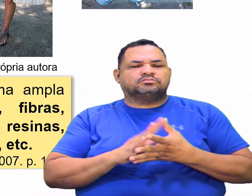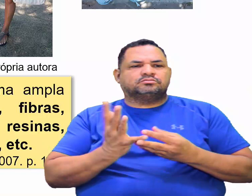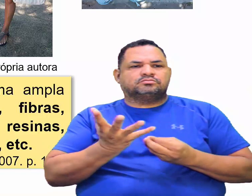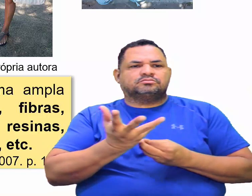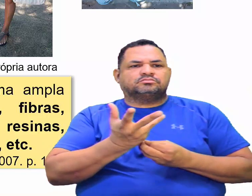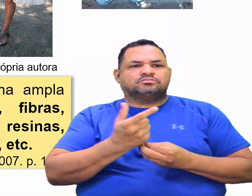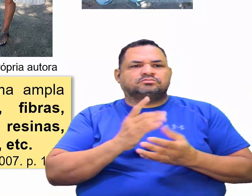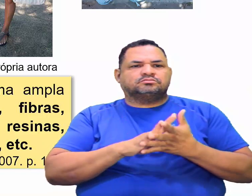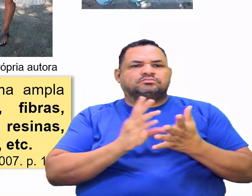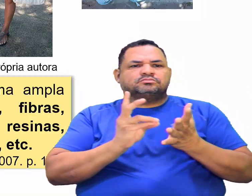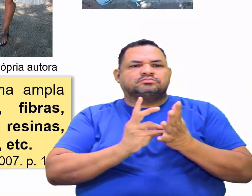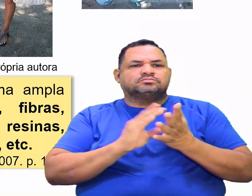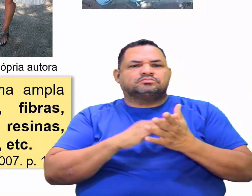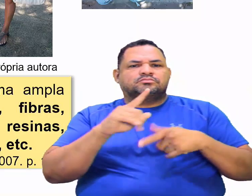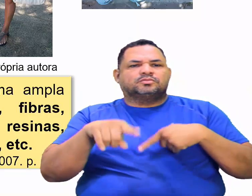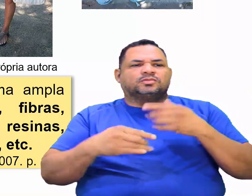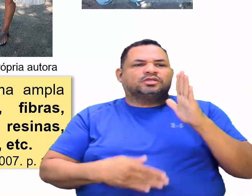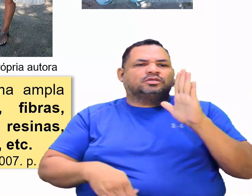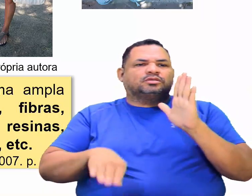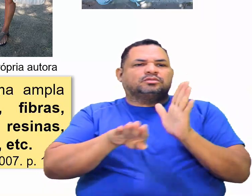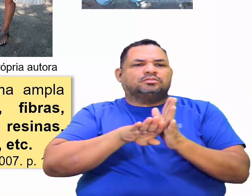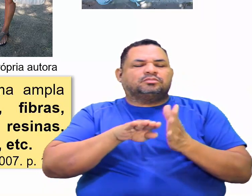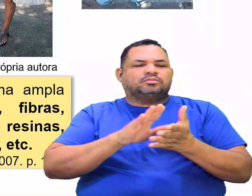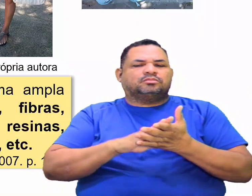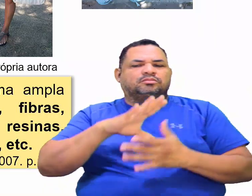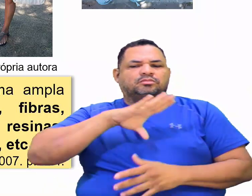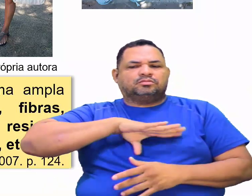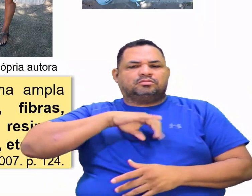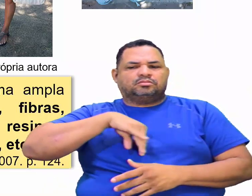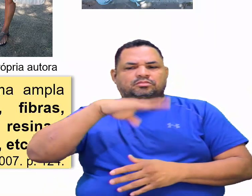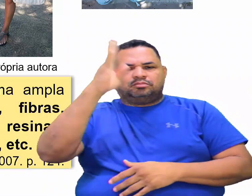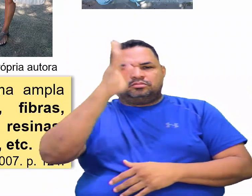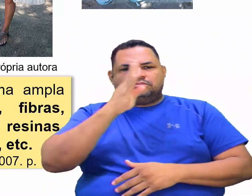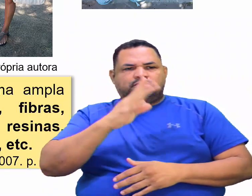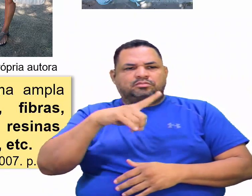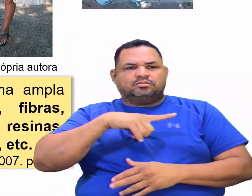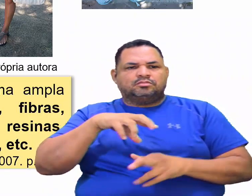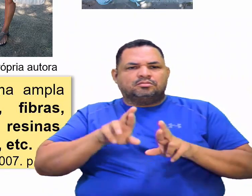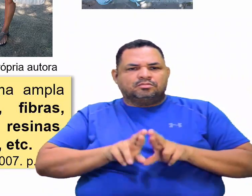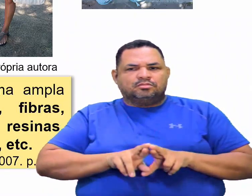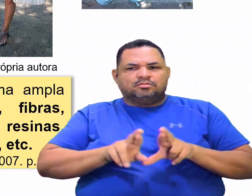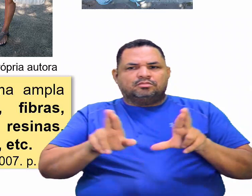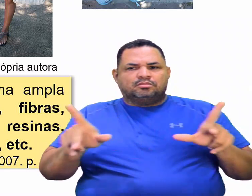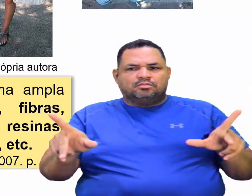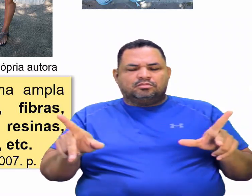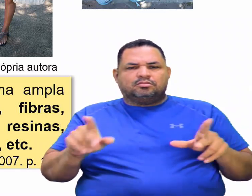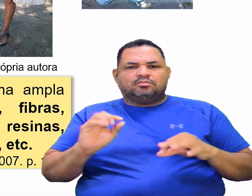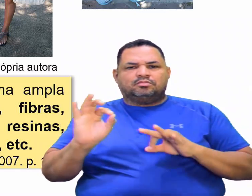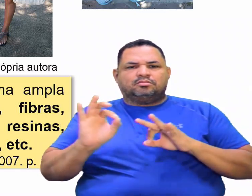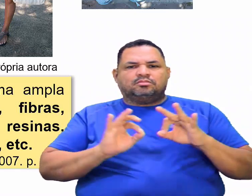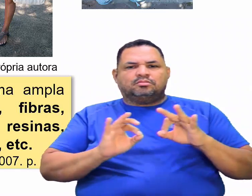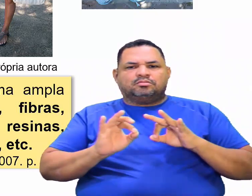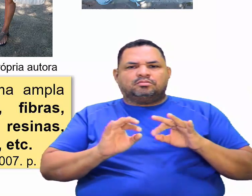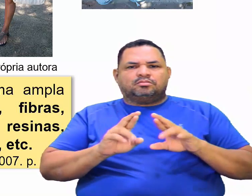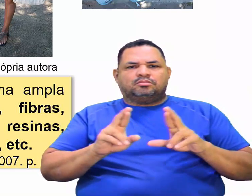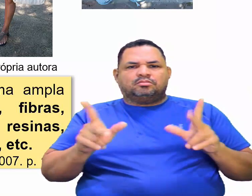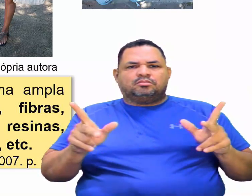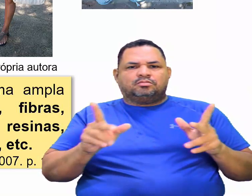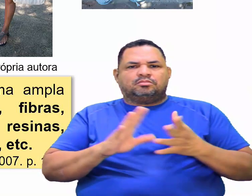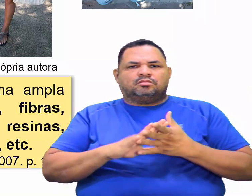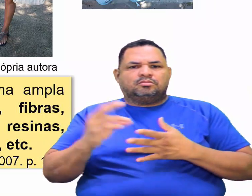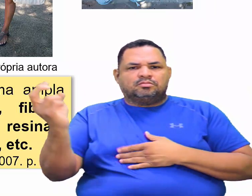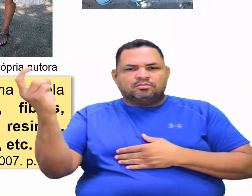depois da chegada dos portugueses dos portugueses existem muitas diferentes muitas diferenças